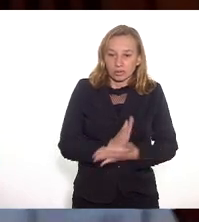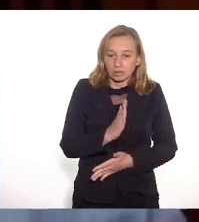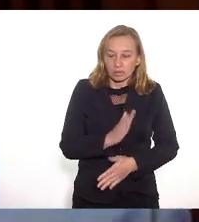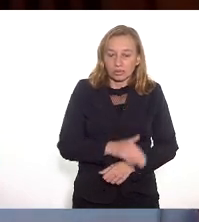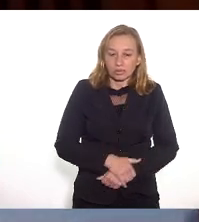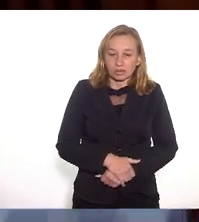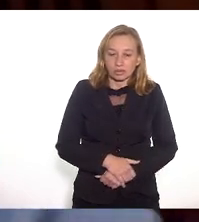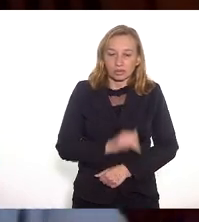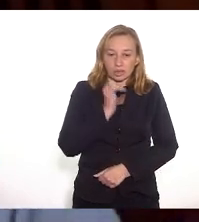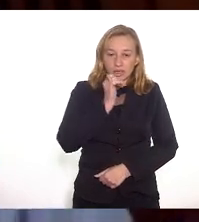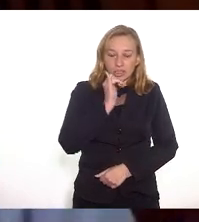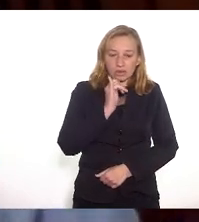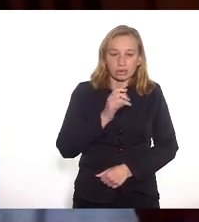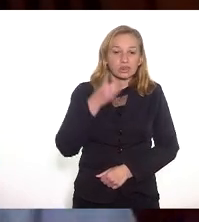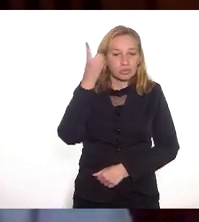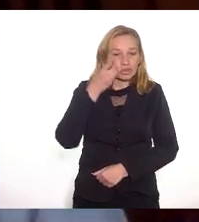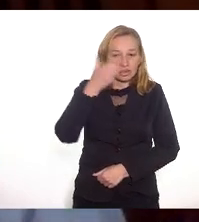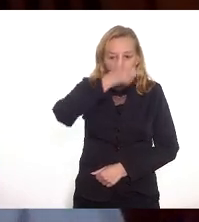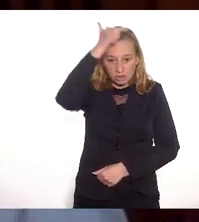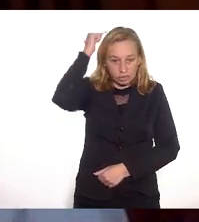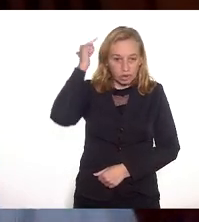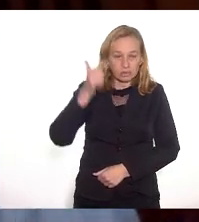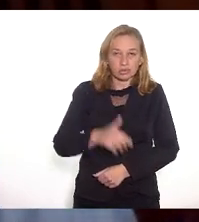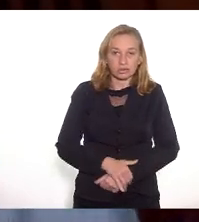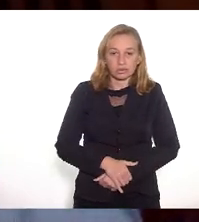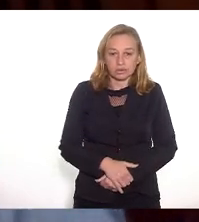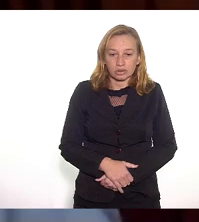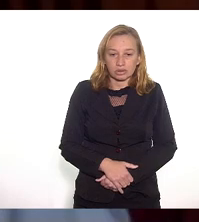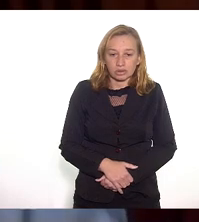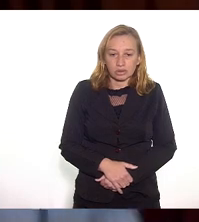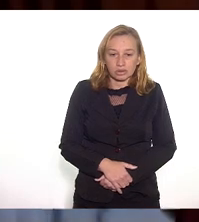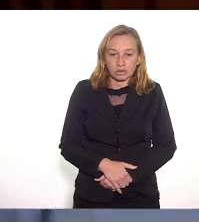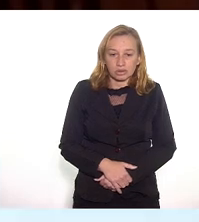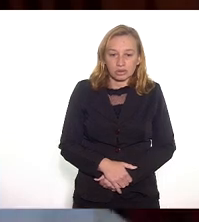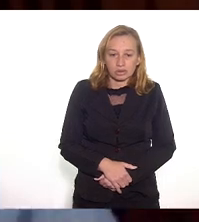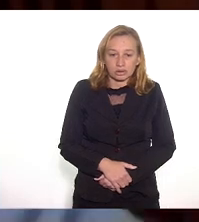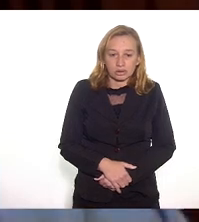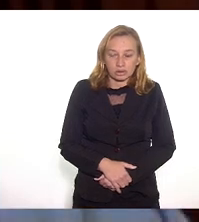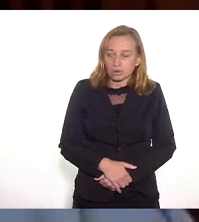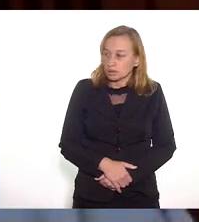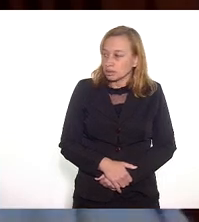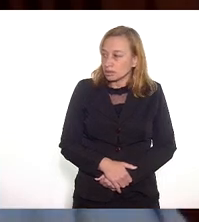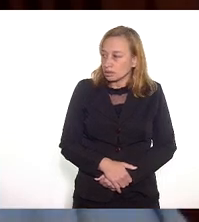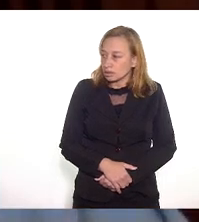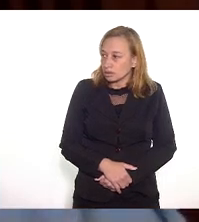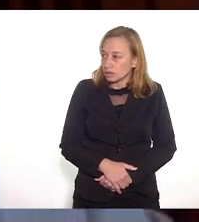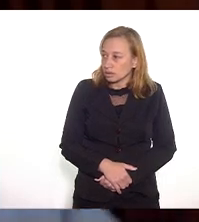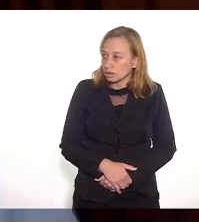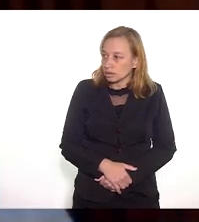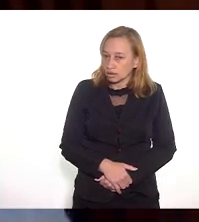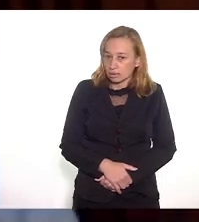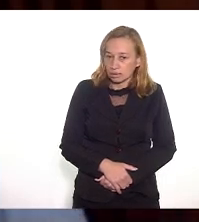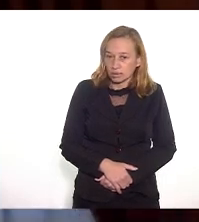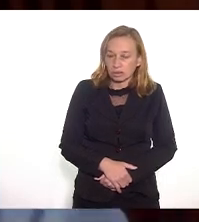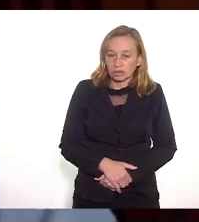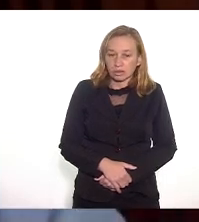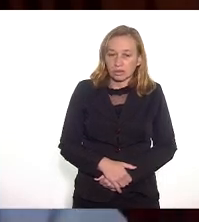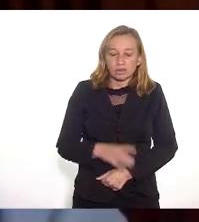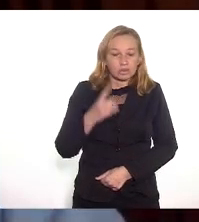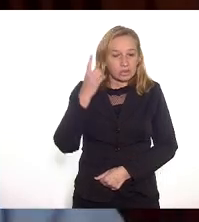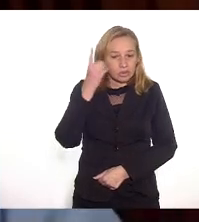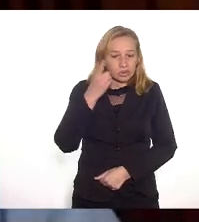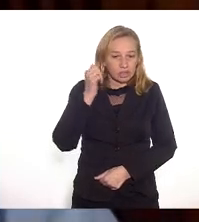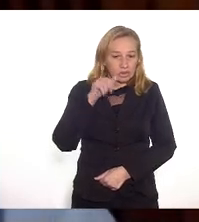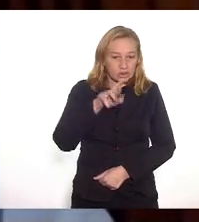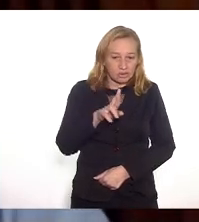Aprovado. Relator vencido, deputado Luiz Paulo. O parecer não era... É do deputado Rosenberg,